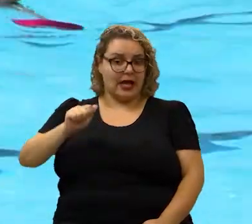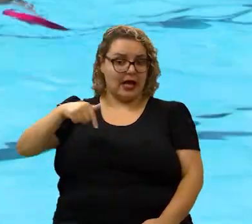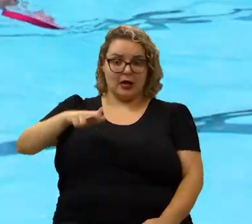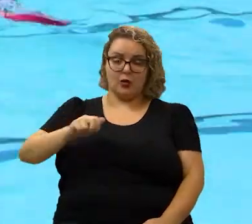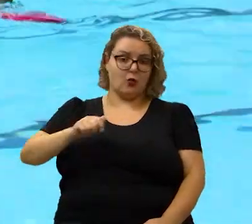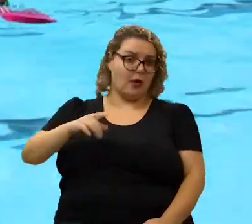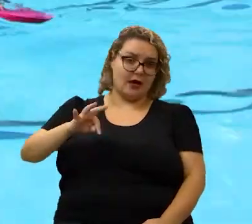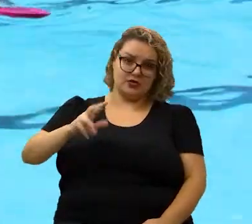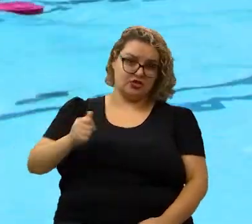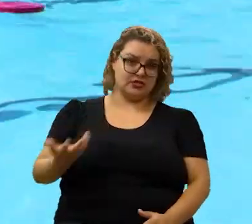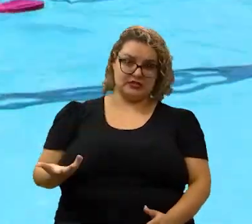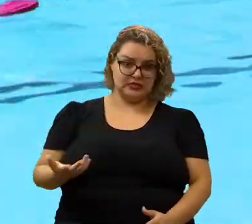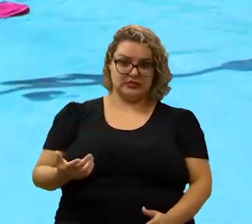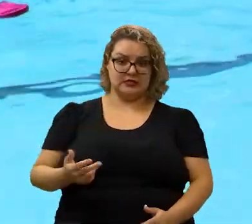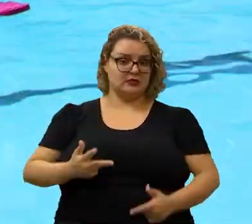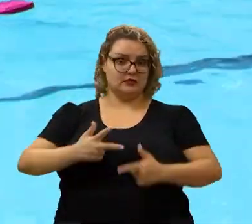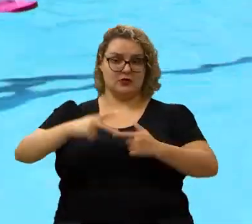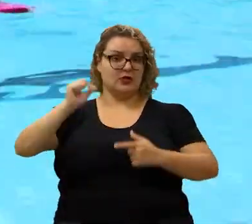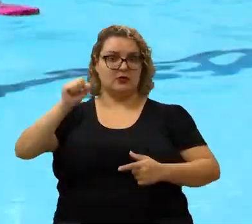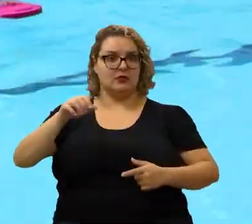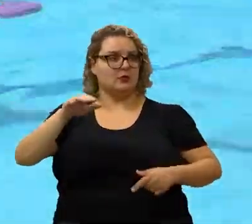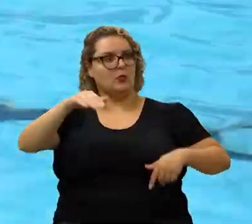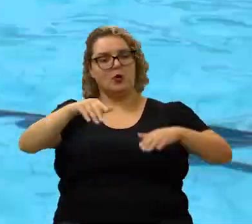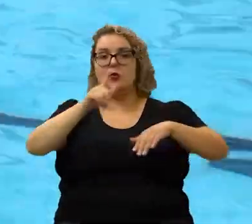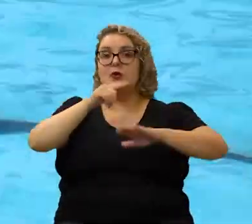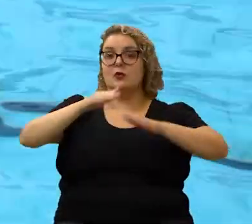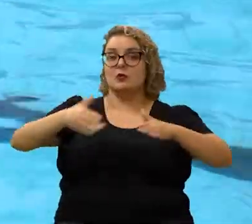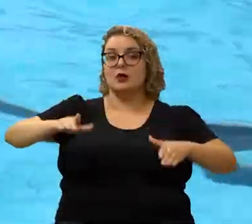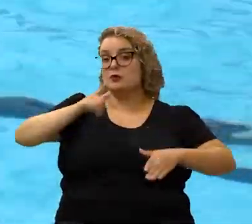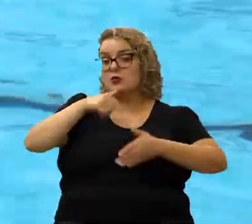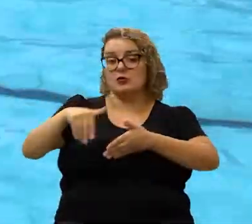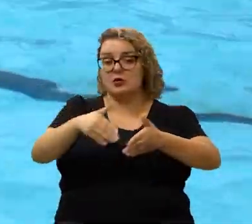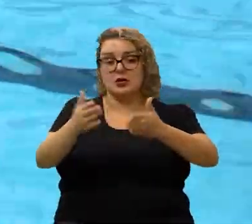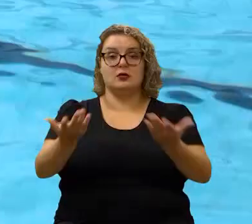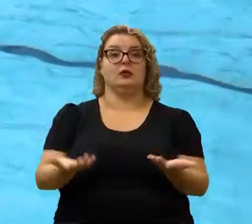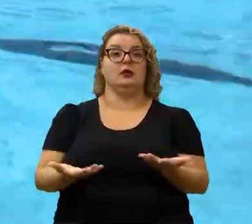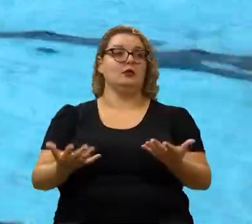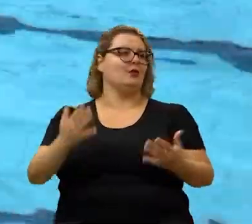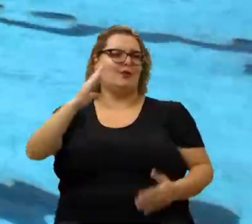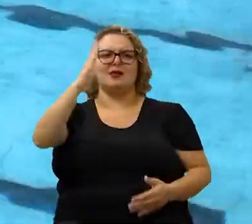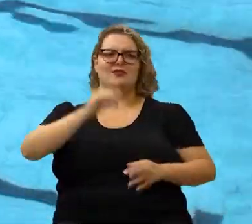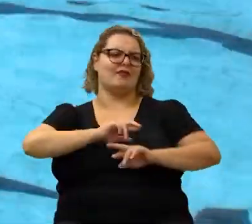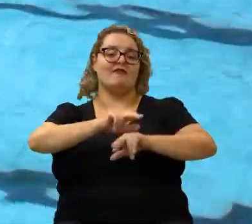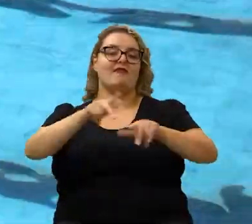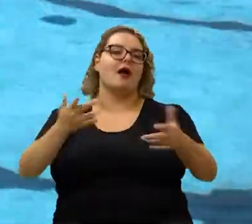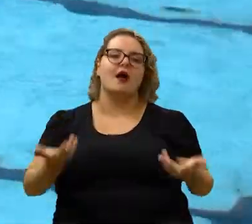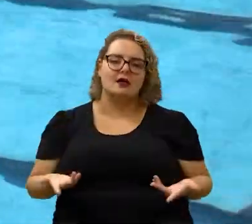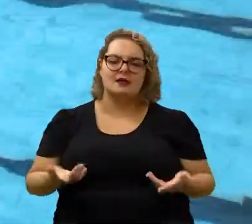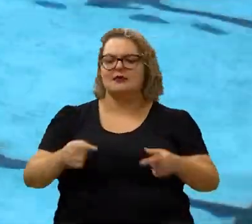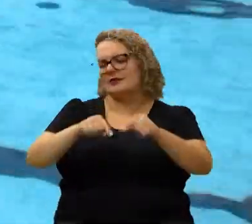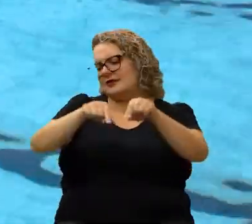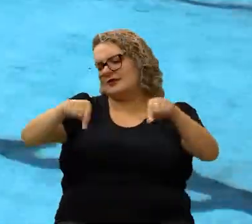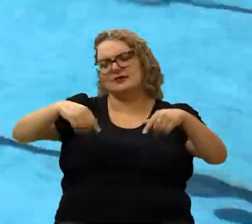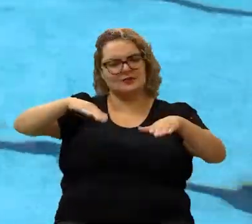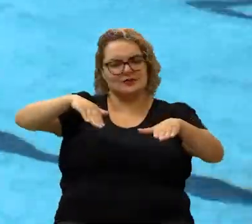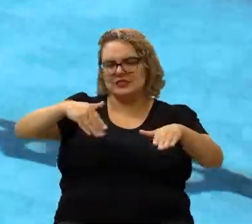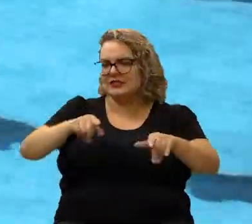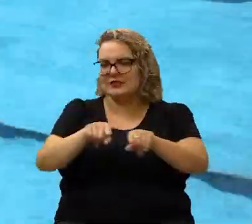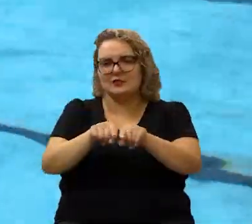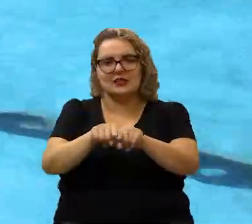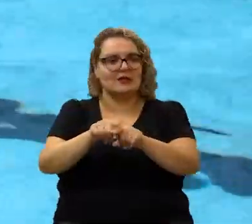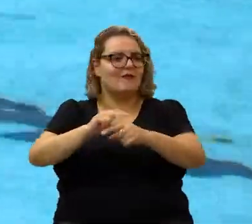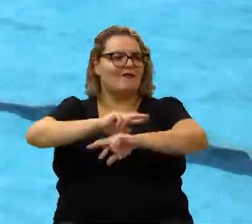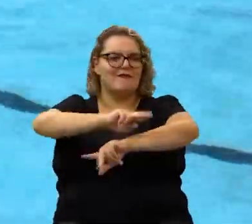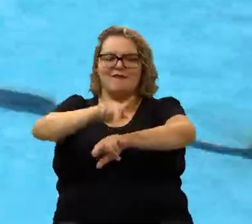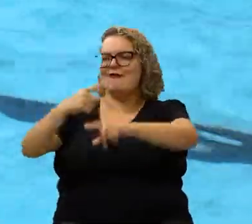tem ganhando cada vez mais parte no esporte, que são aquelas viagens que você faz para a praia, para os rios, para os lagos, que o Brasil é tão rico, né? E fora as